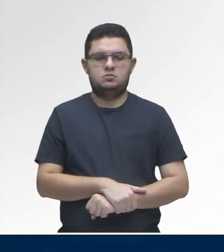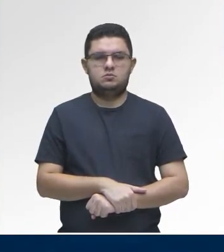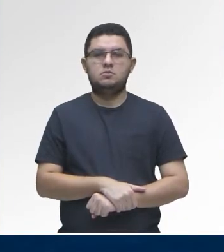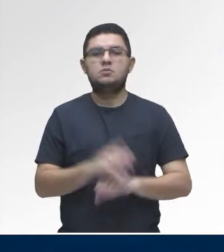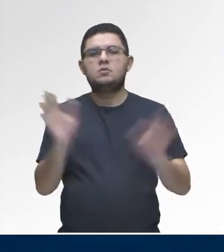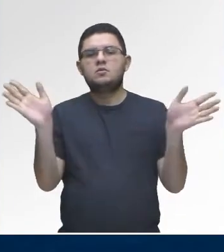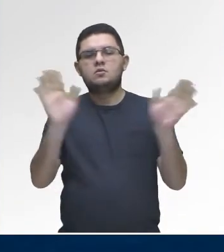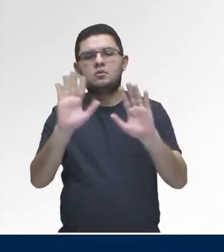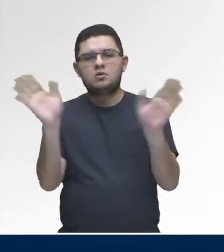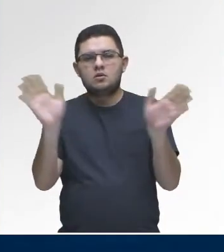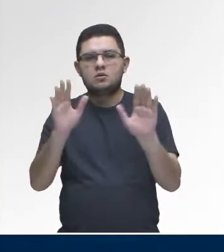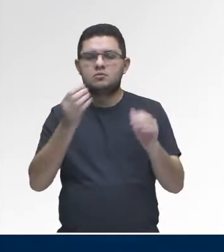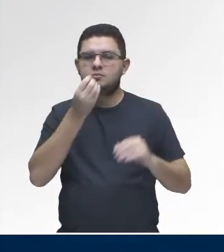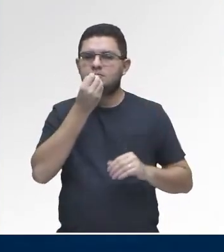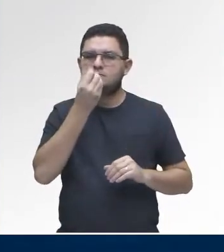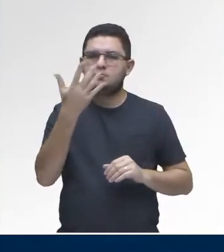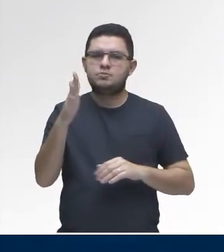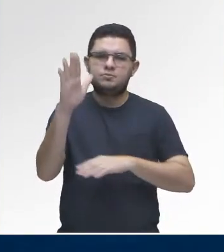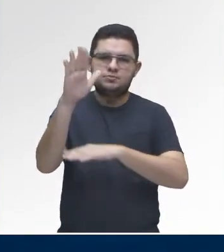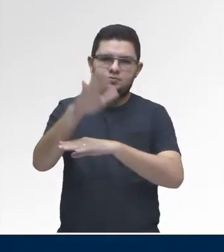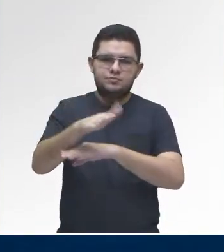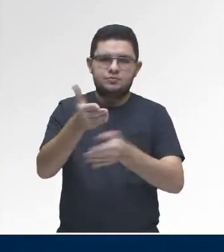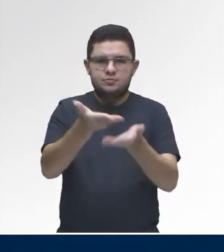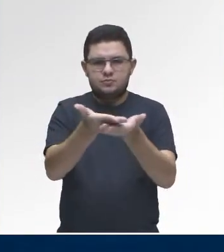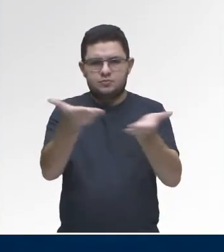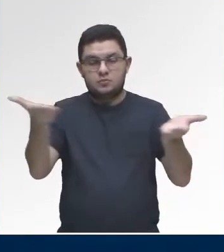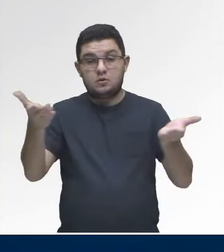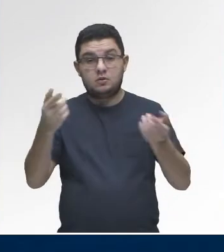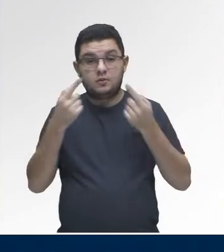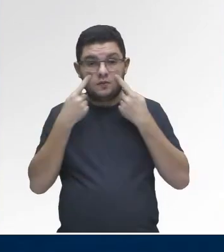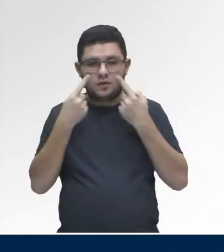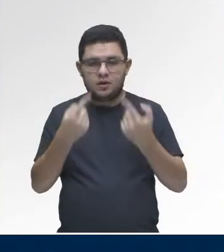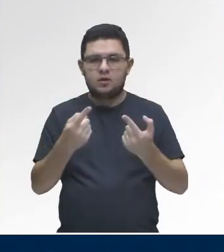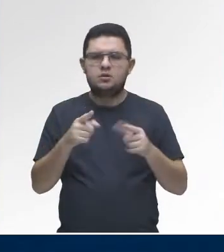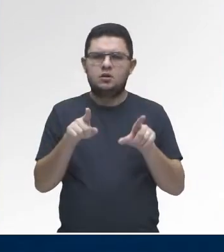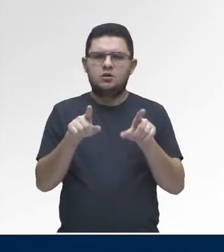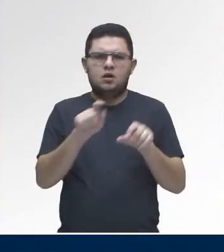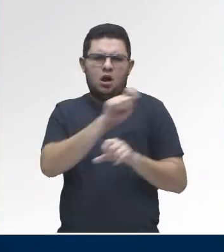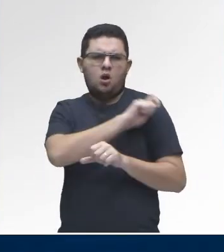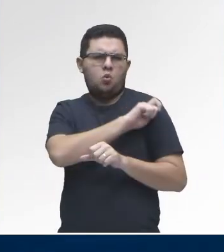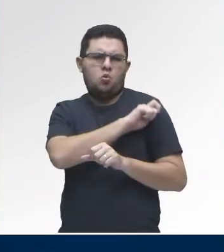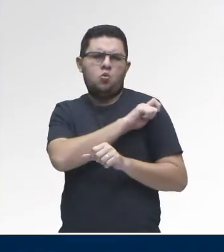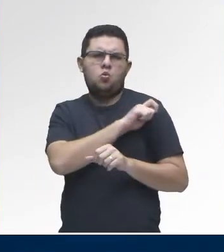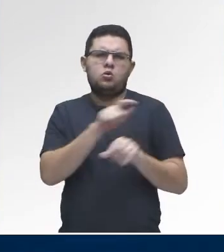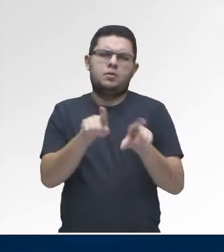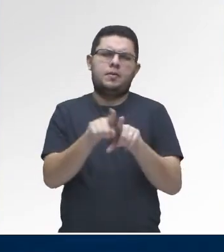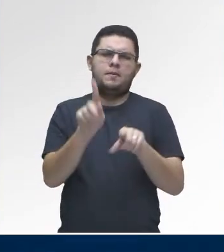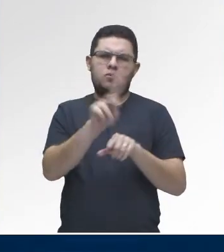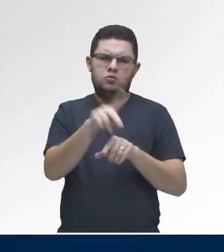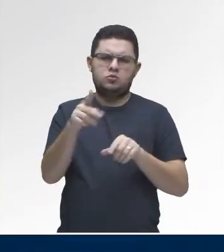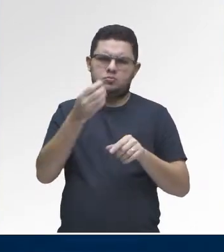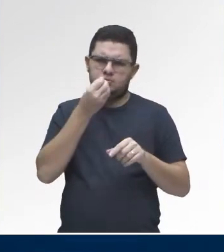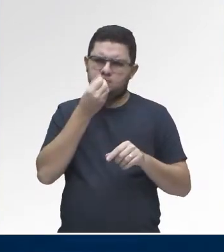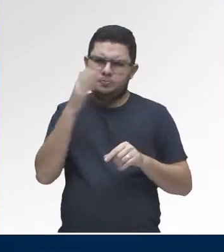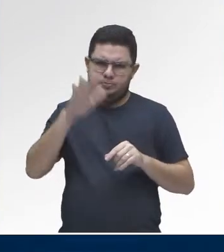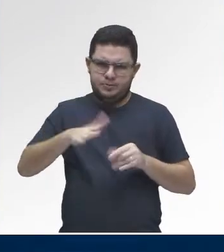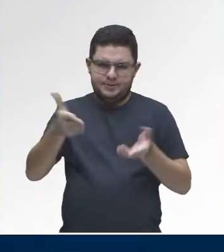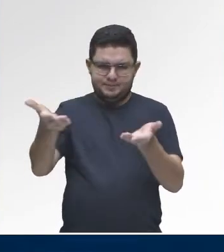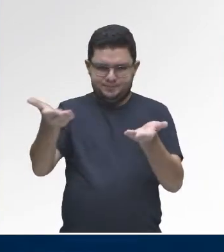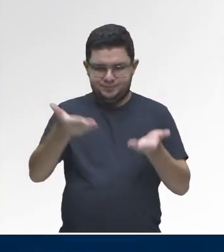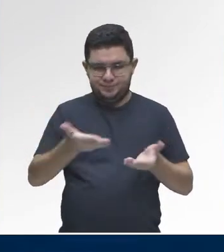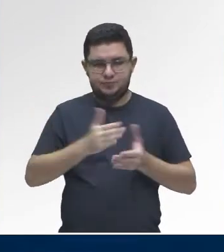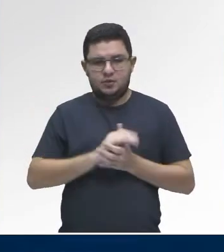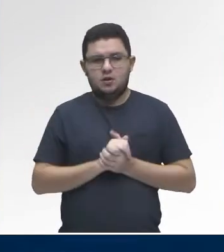Olá, pessoal. Boa tarde aí a todos que nos assistem, né? Nossos alunos, professores presenciais. Nós vamos começar mais uma aula de